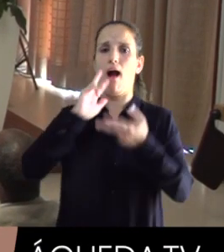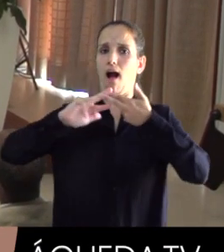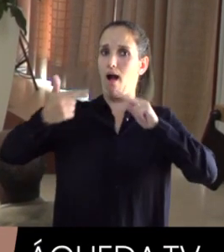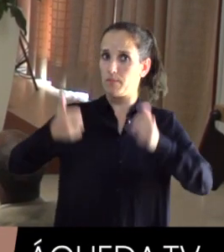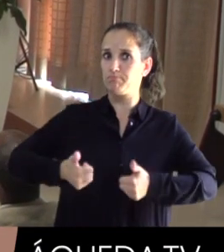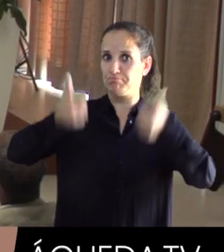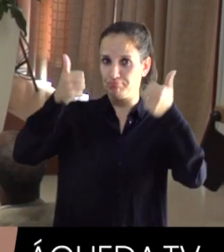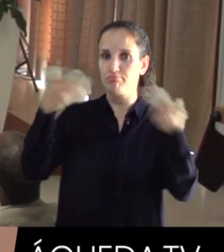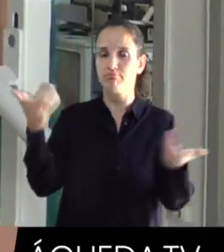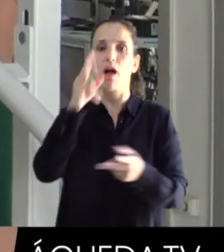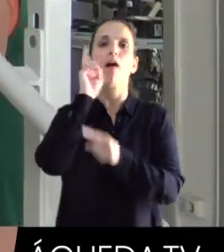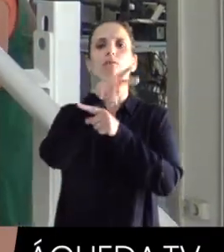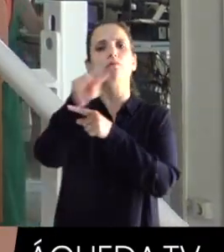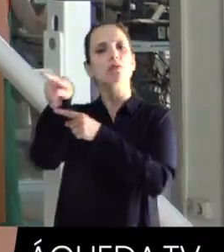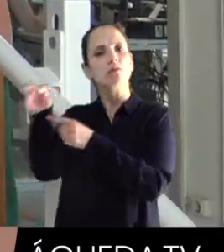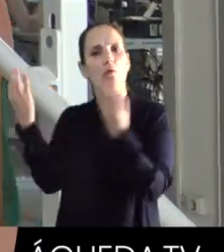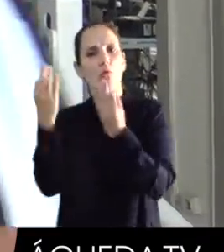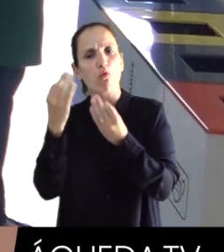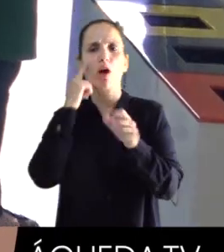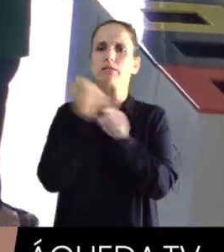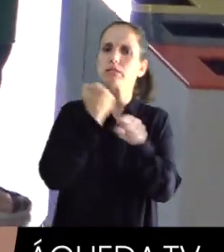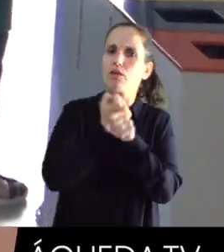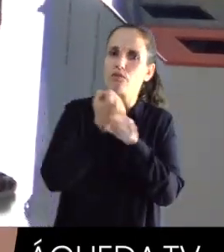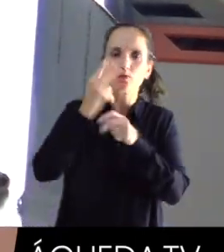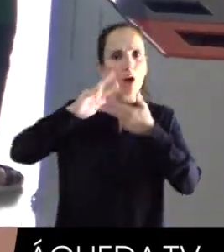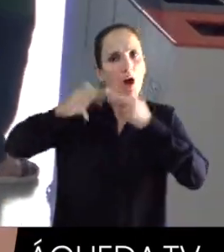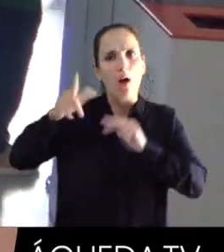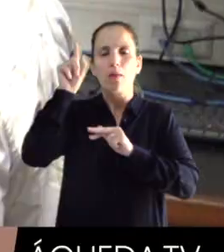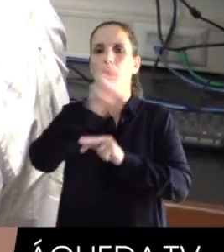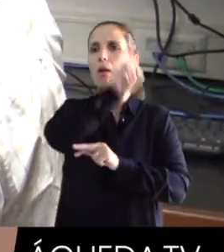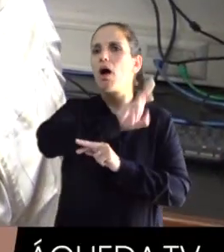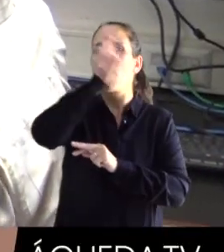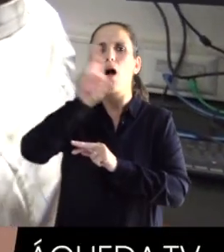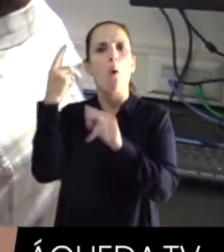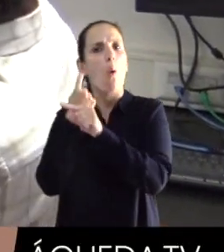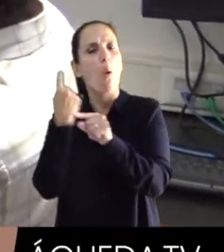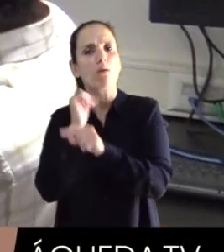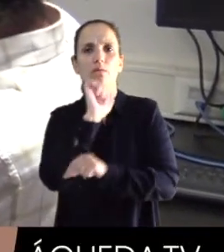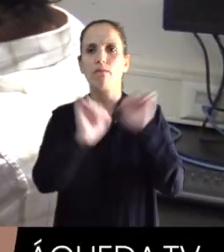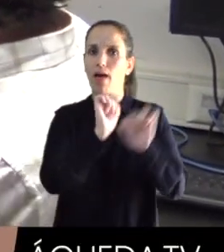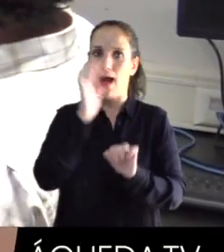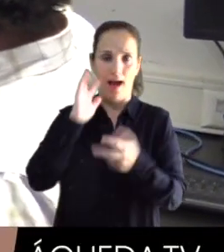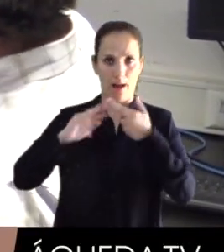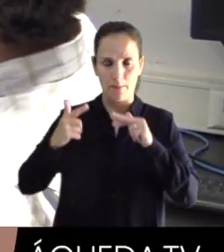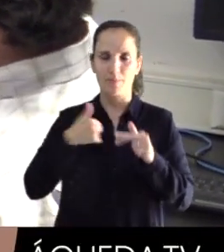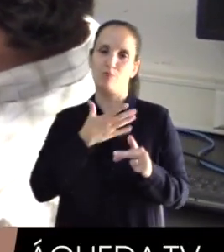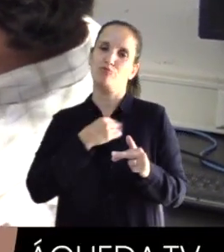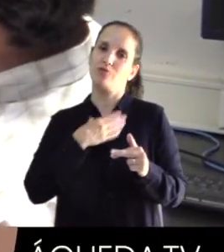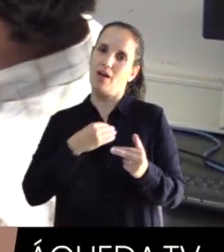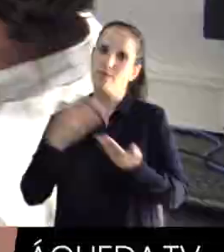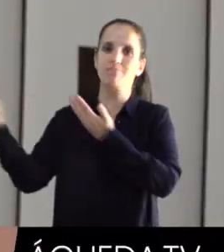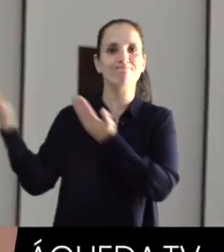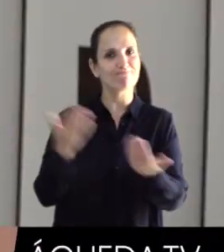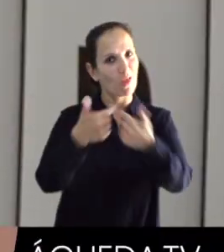Conselho, seguido de uma visita técnica aos serviços da autarquia, bem como aos equipamentos municipais. Gostaria de dar